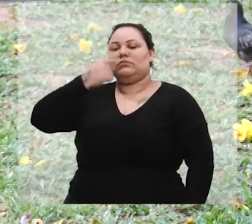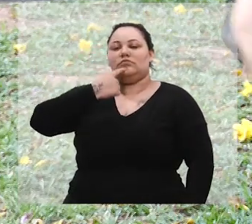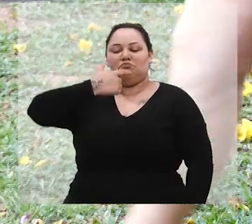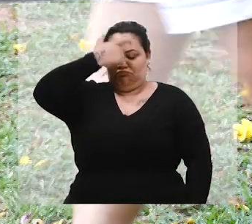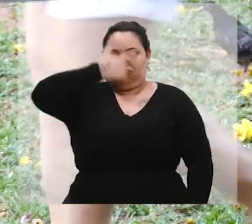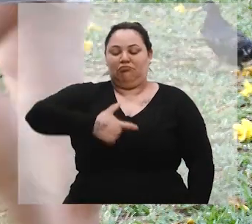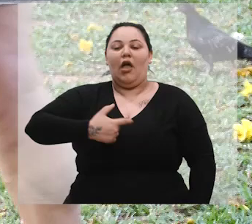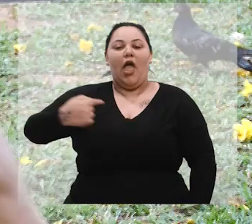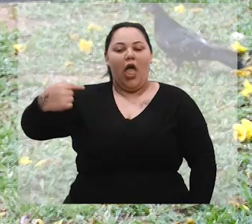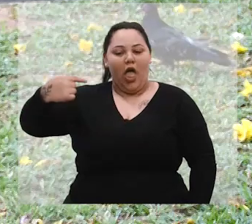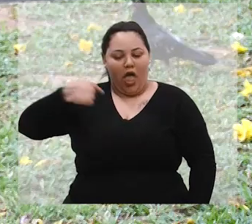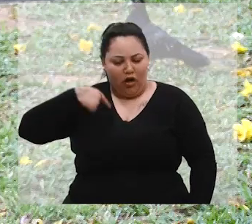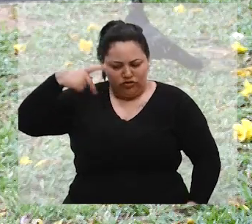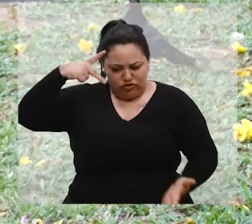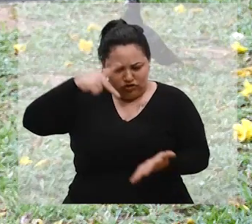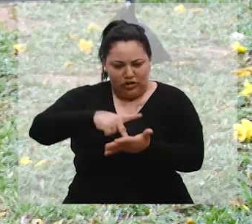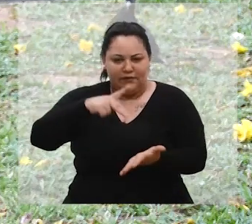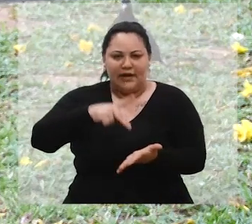mesmo,